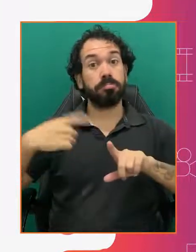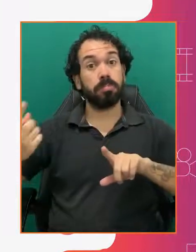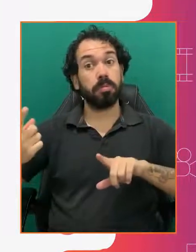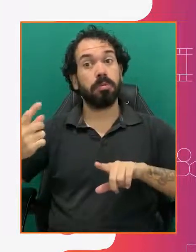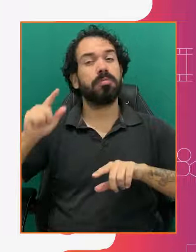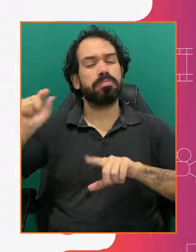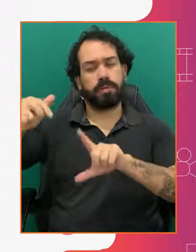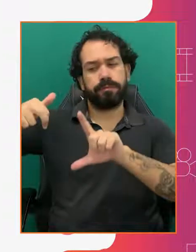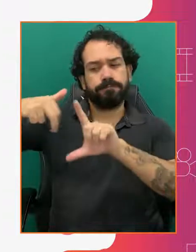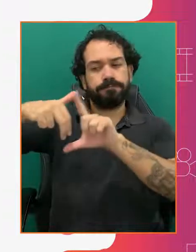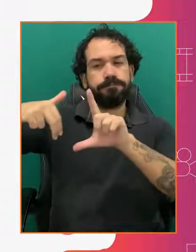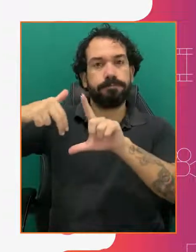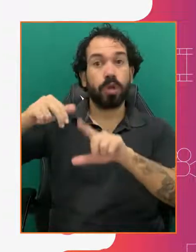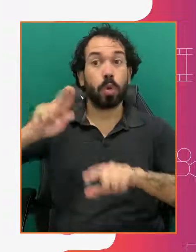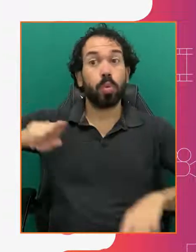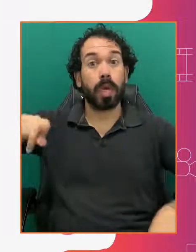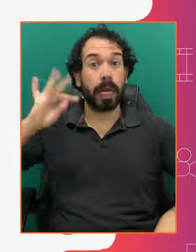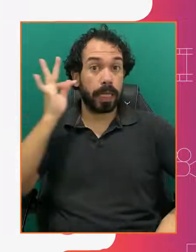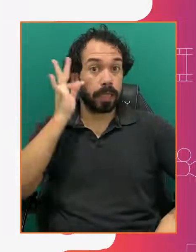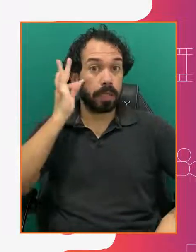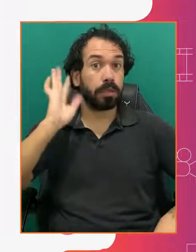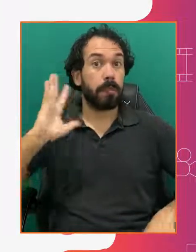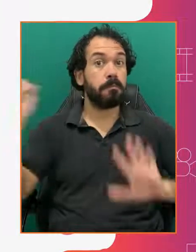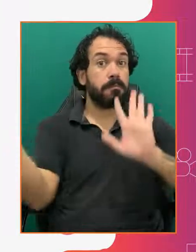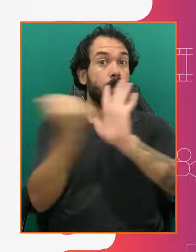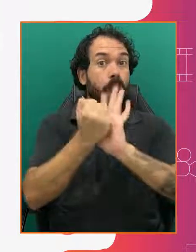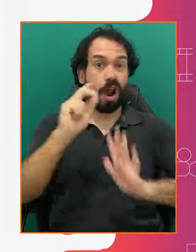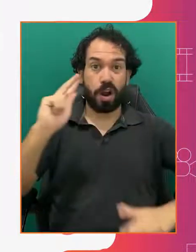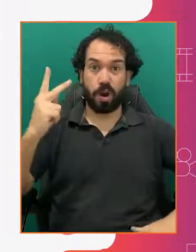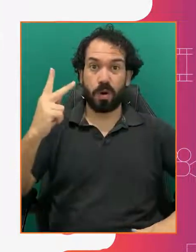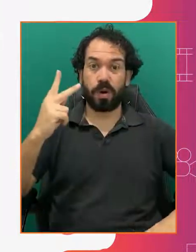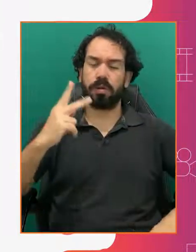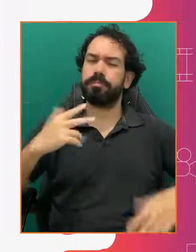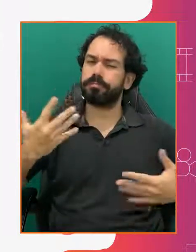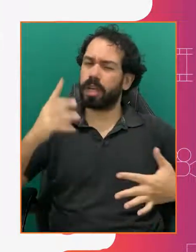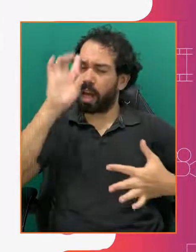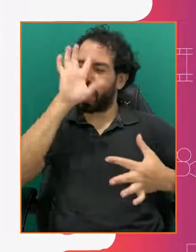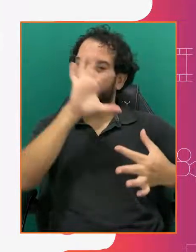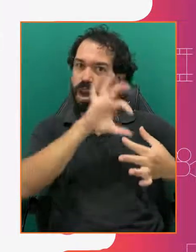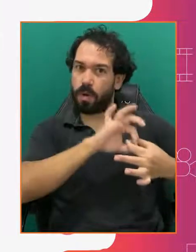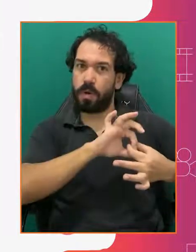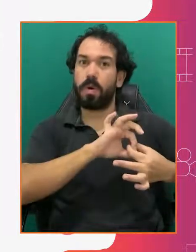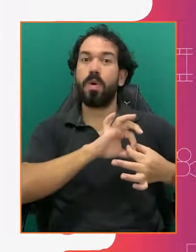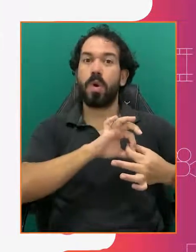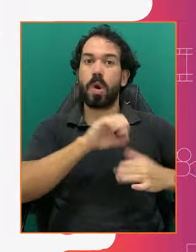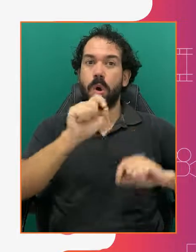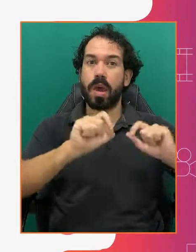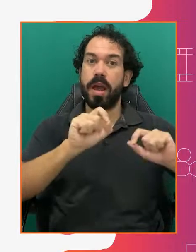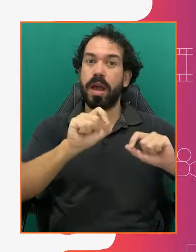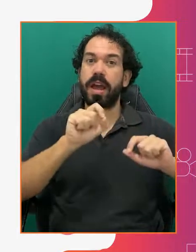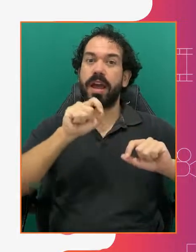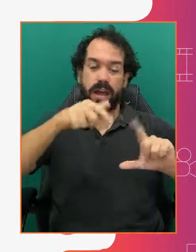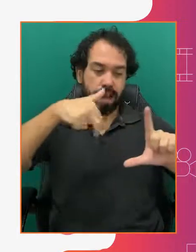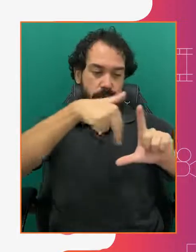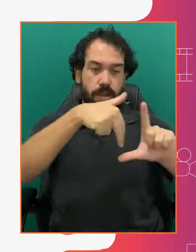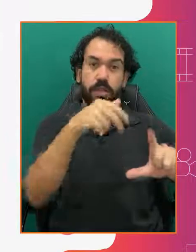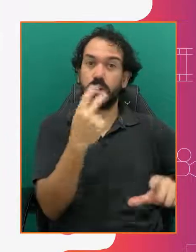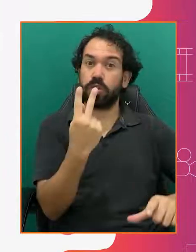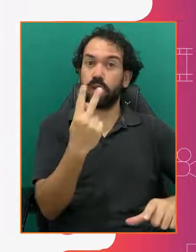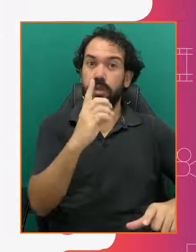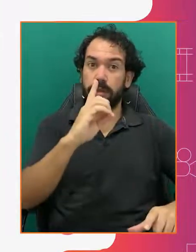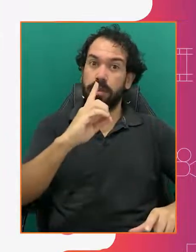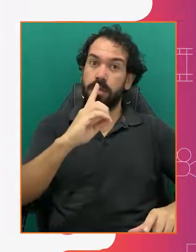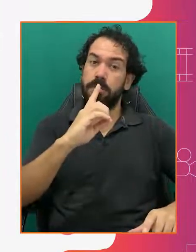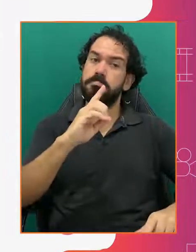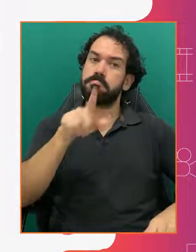pelas animações nessa técnica que fizeram história. Bom, seguindo a lógica de que uma animação 2D